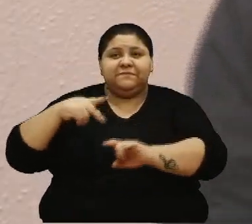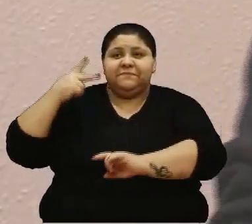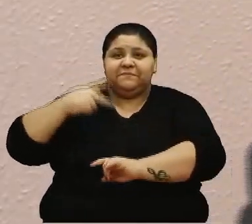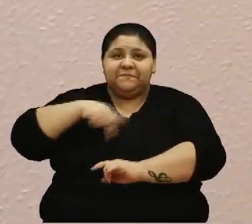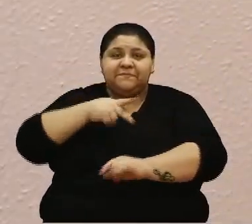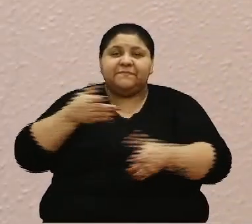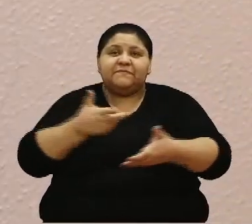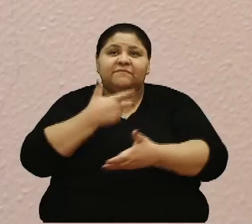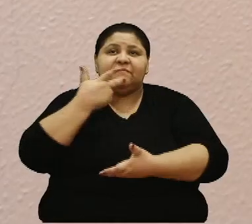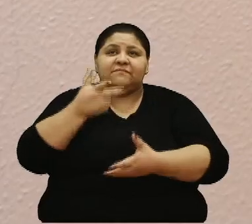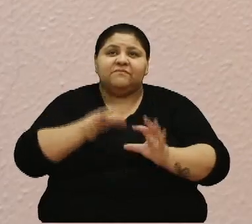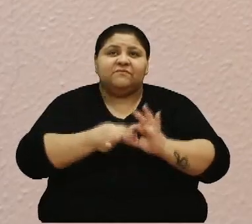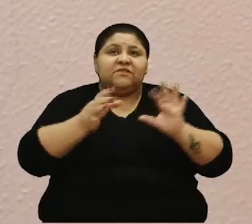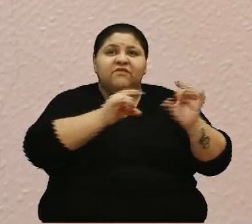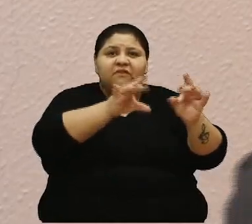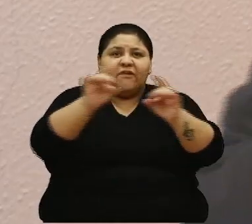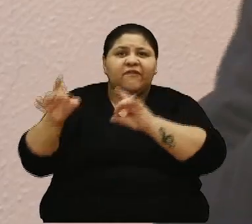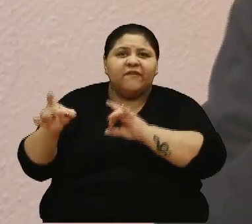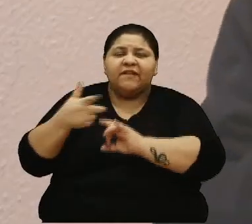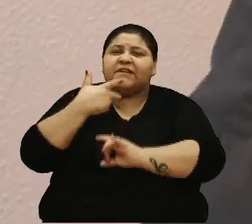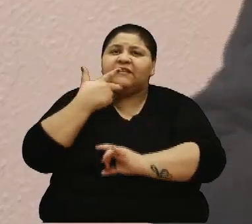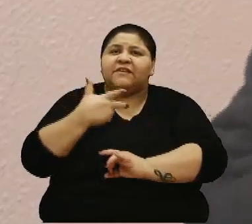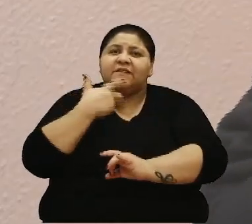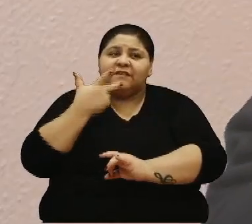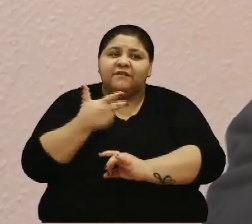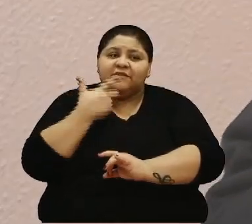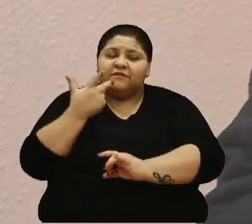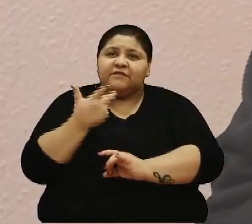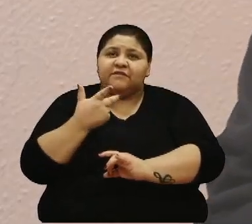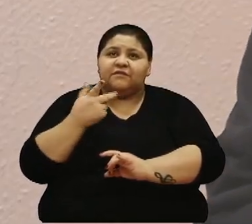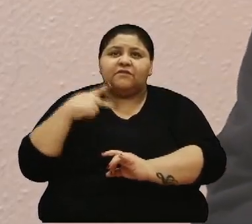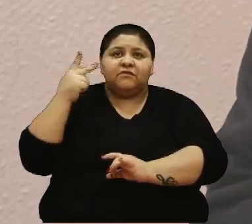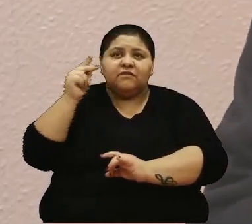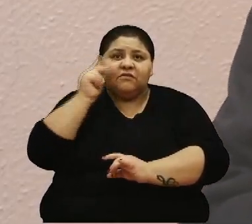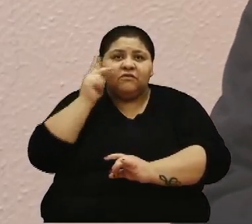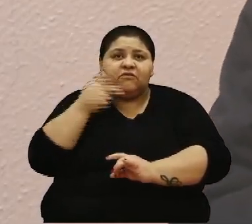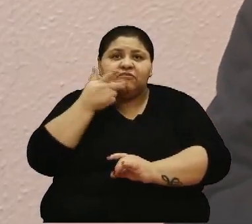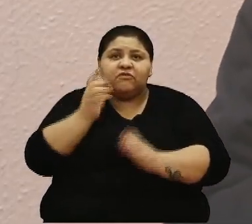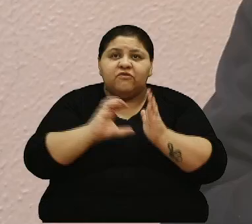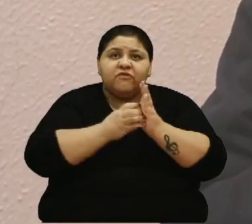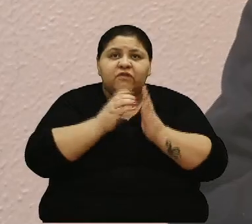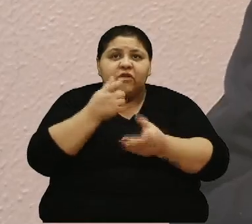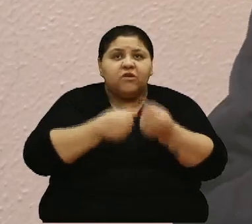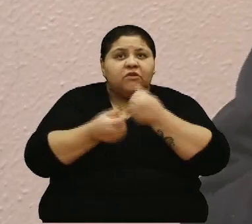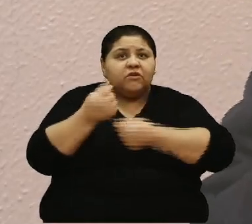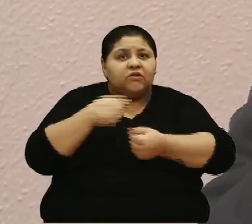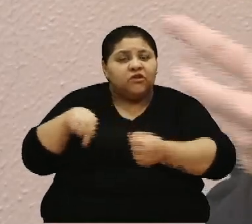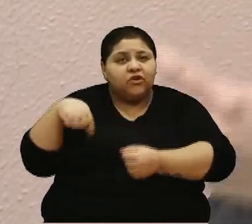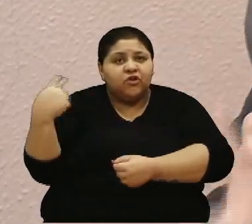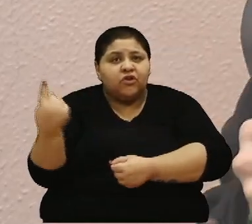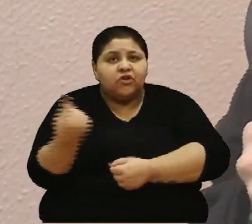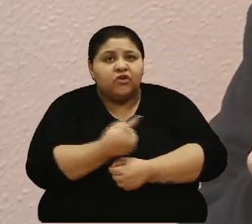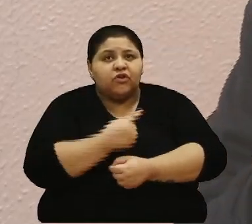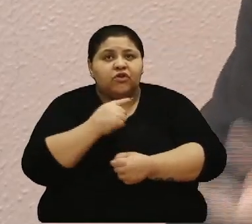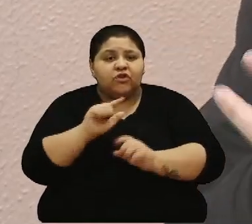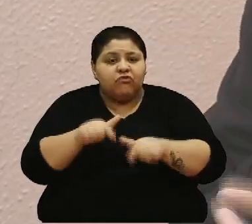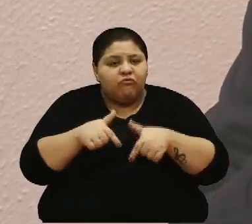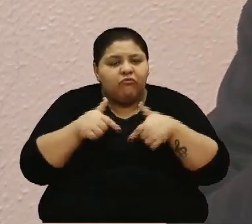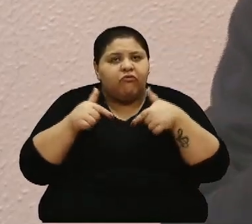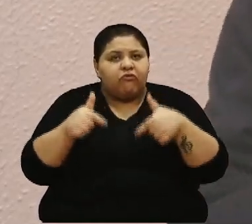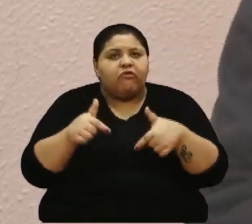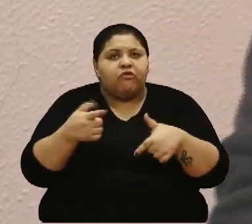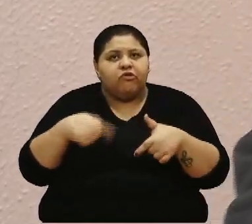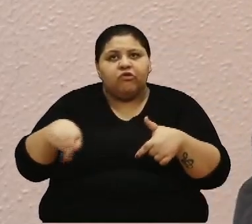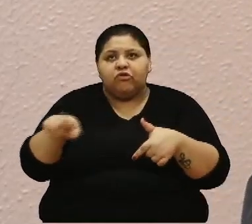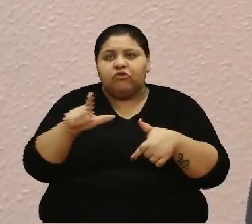comentou agora sobre o livre comércio. Quando a gente fala de... O vereador Libardi trouxe os dados da economia. Se nós tomarmos essas medidas, nós